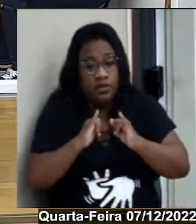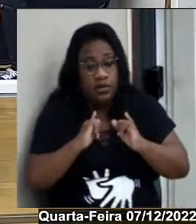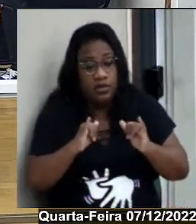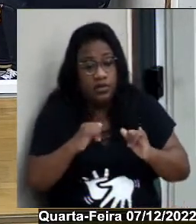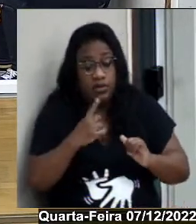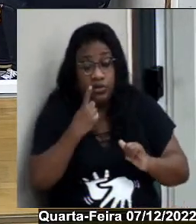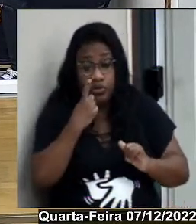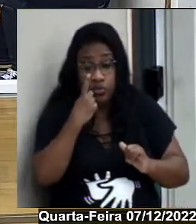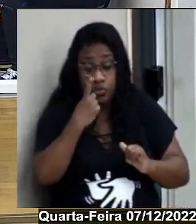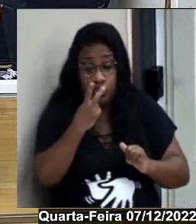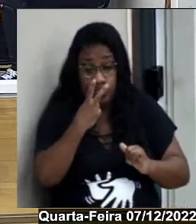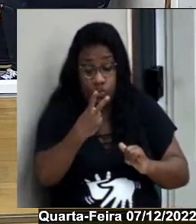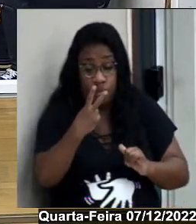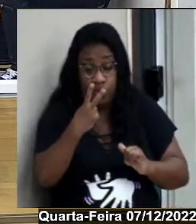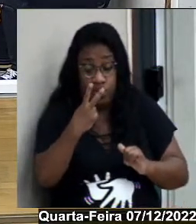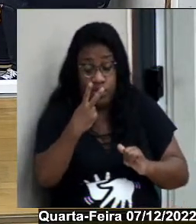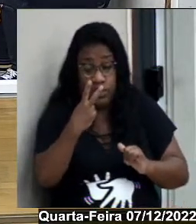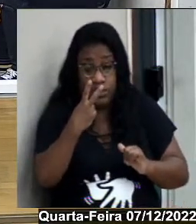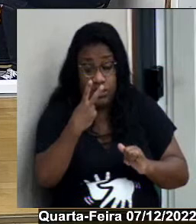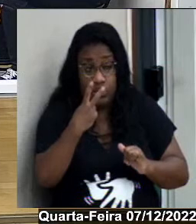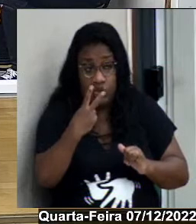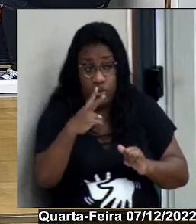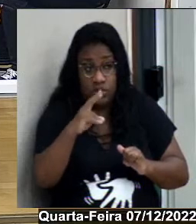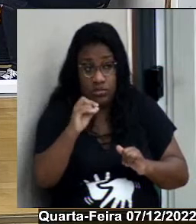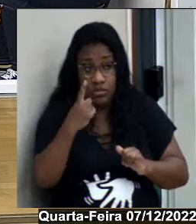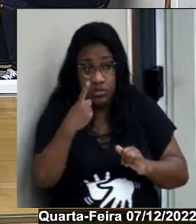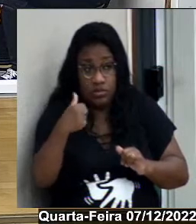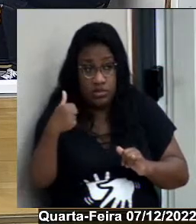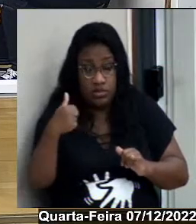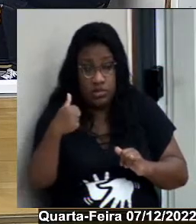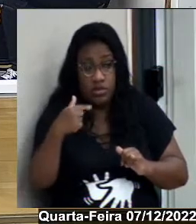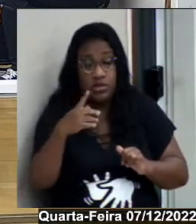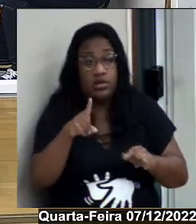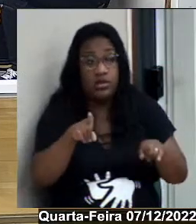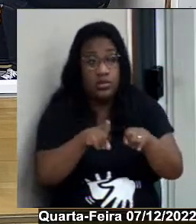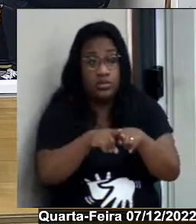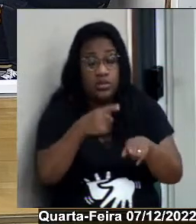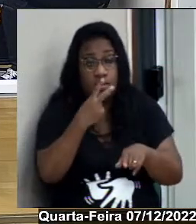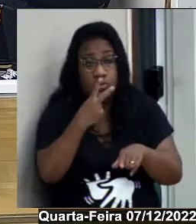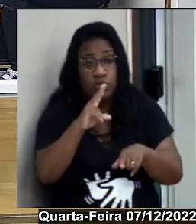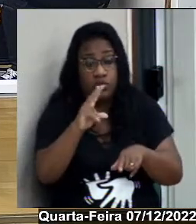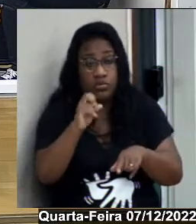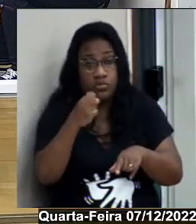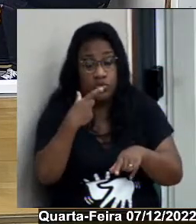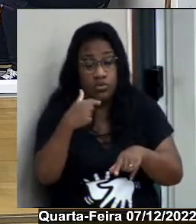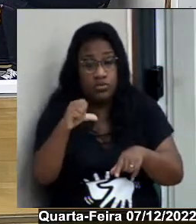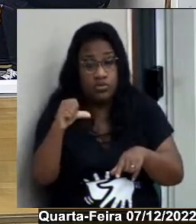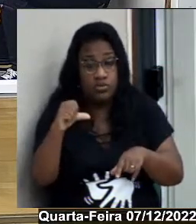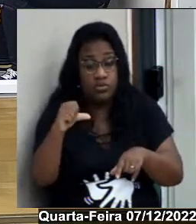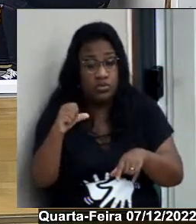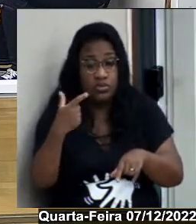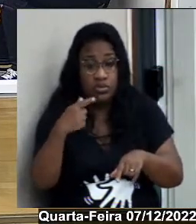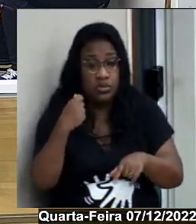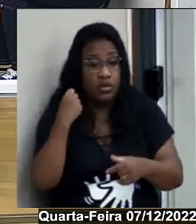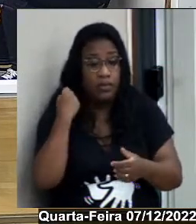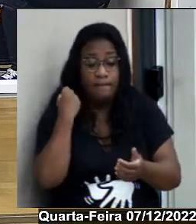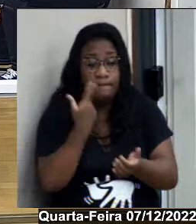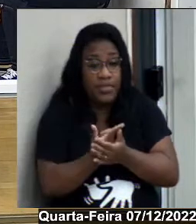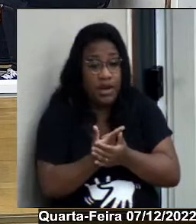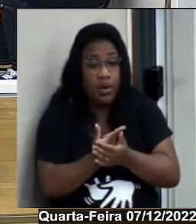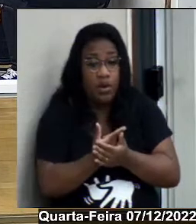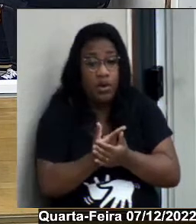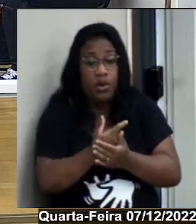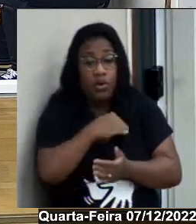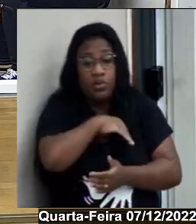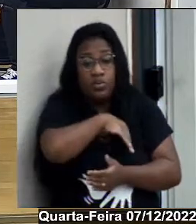para dizer, 2017, 18, 19, o prefeito de Imbu basicamente virou um caloteiro. Ele não pagou o